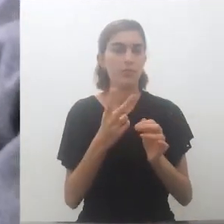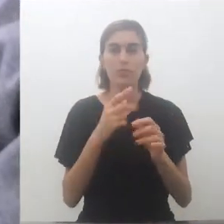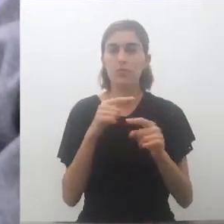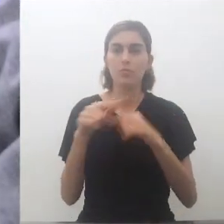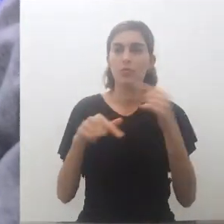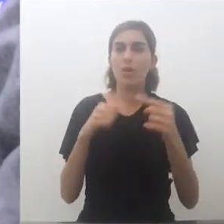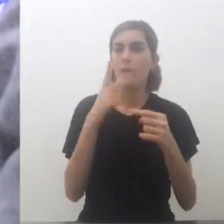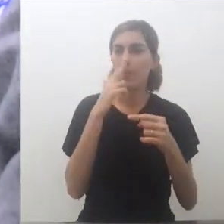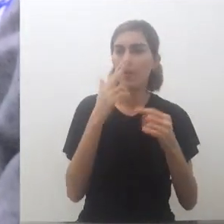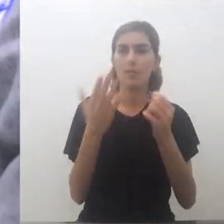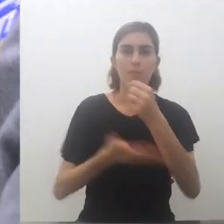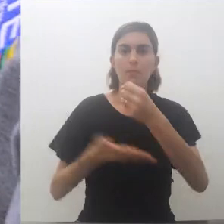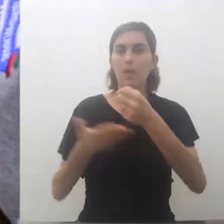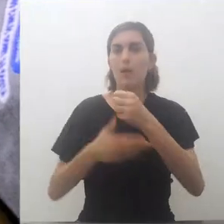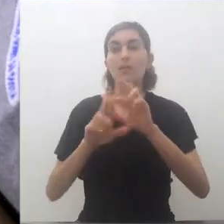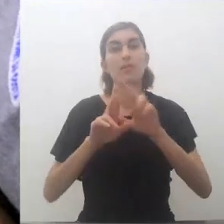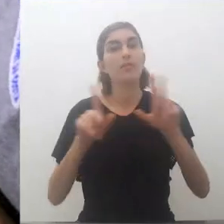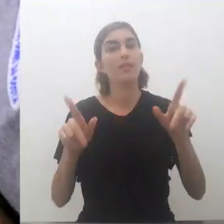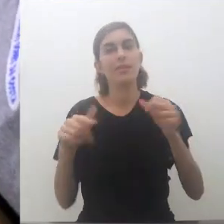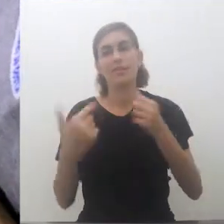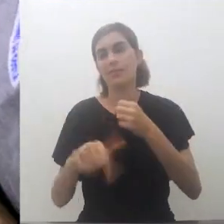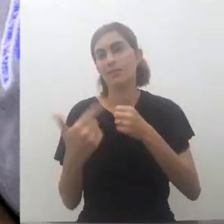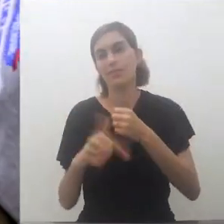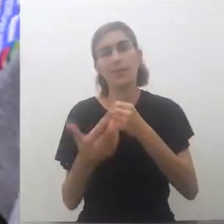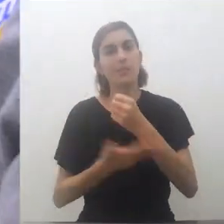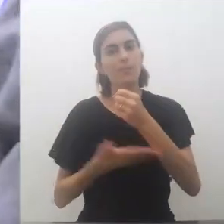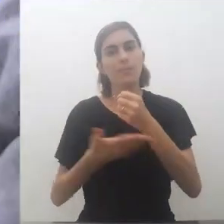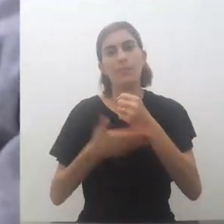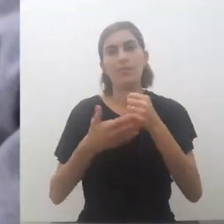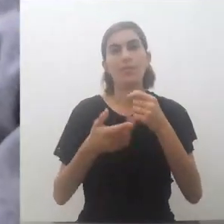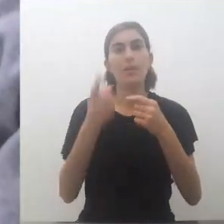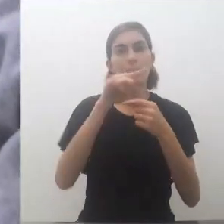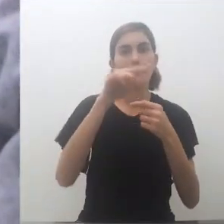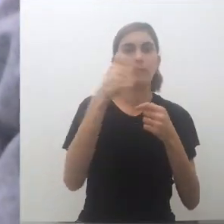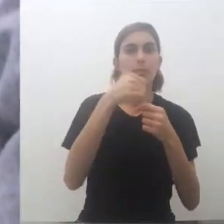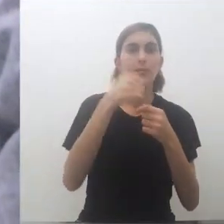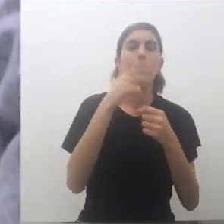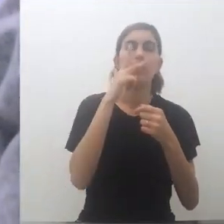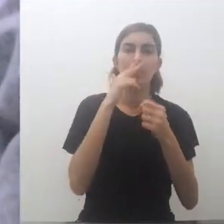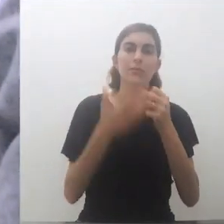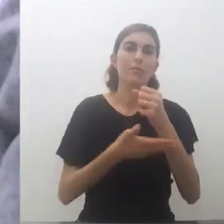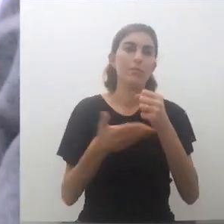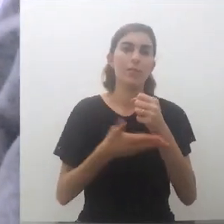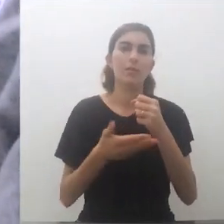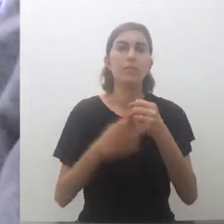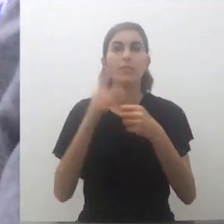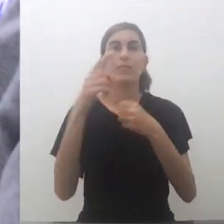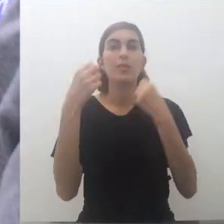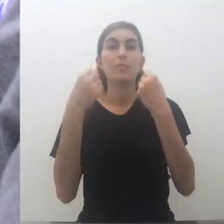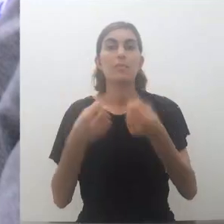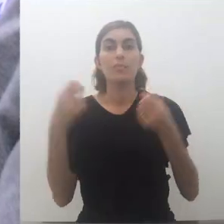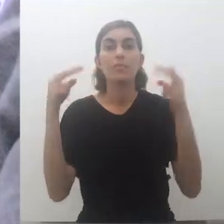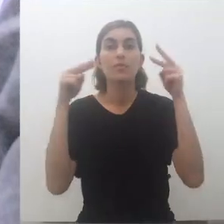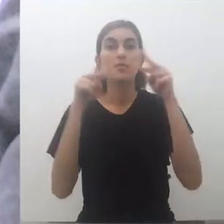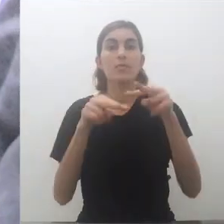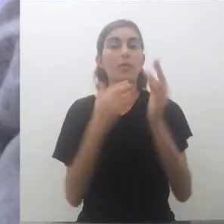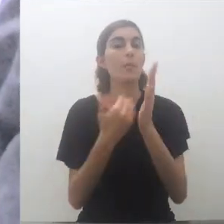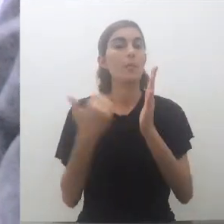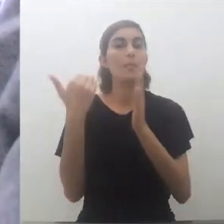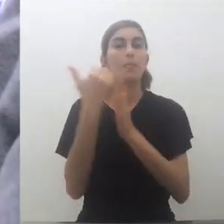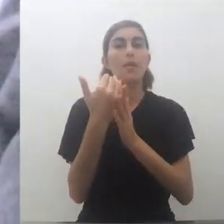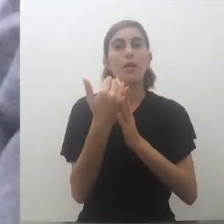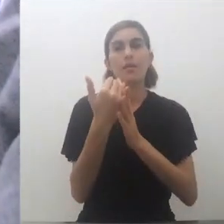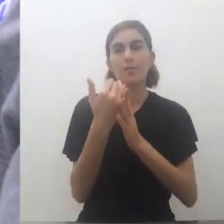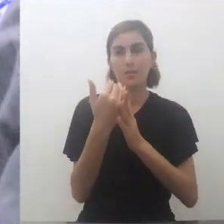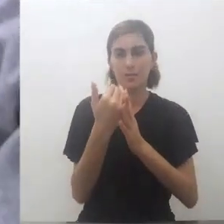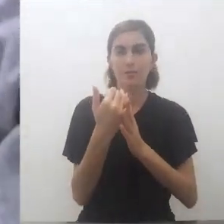mesma base que a primeira composição gerou. Eles geram um peso visual, então há uma simetria,